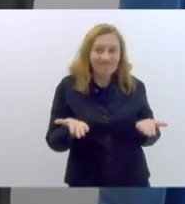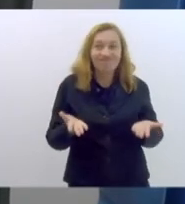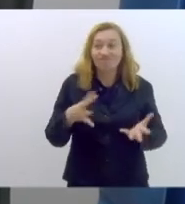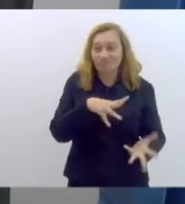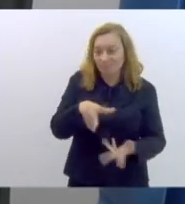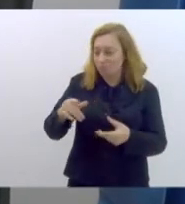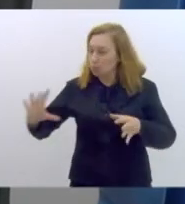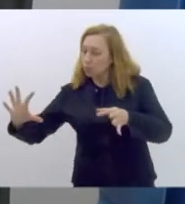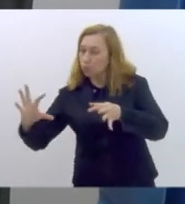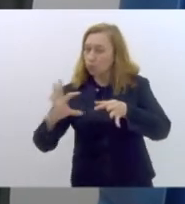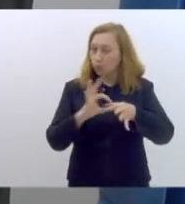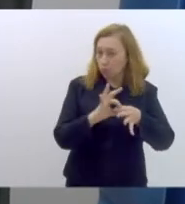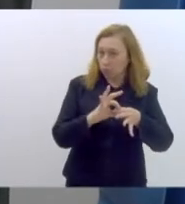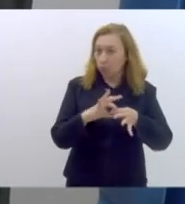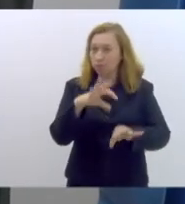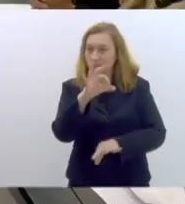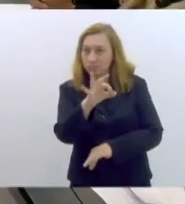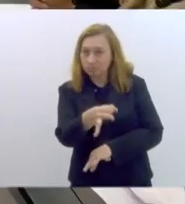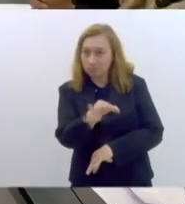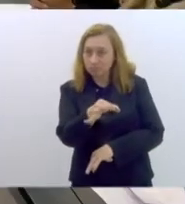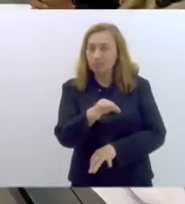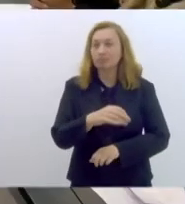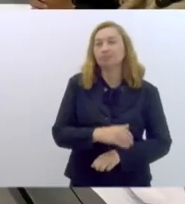se complementam, justamente.